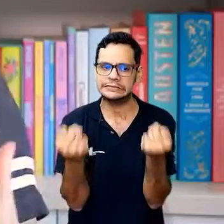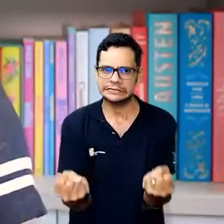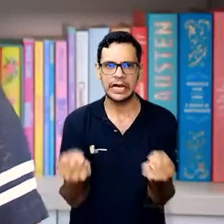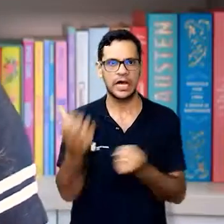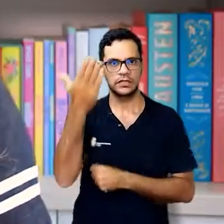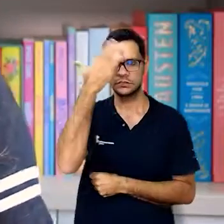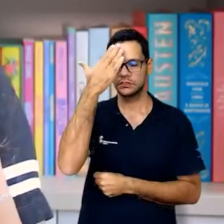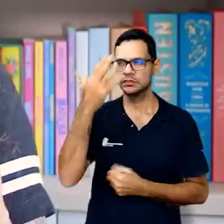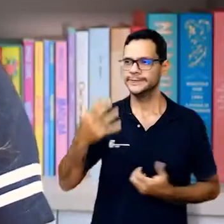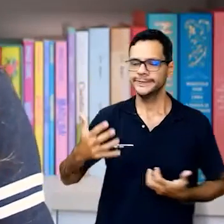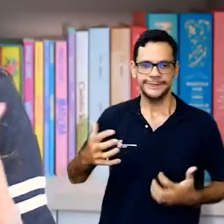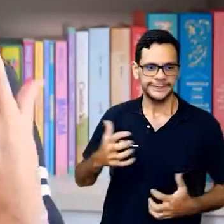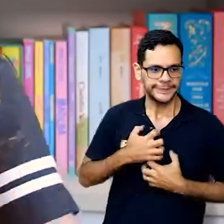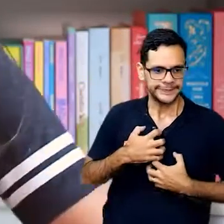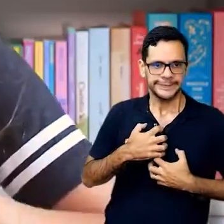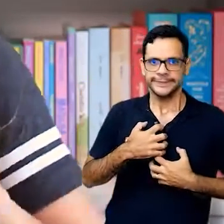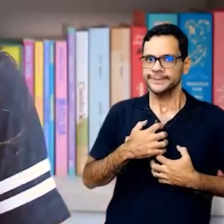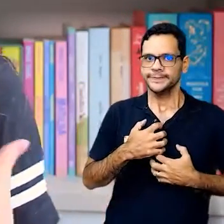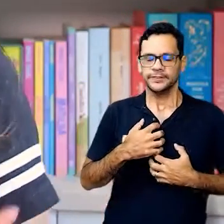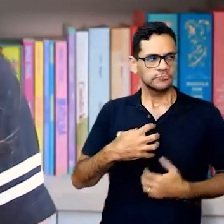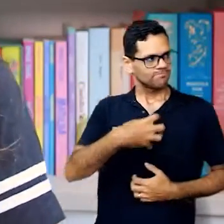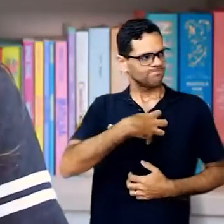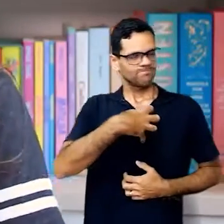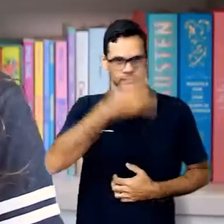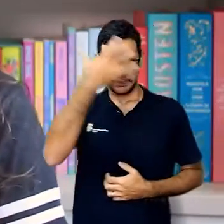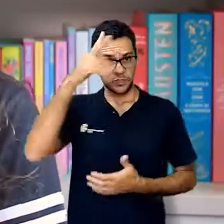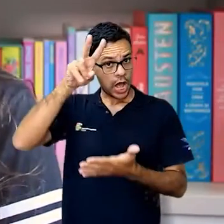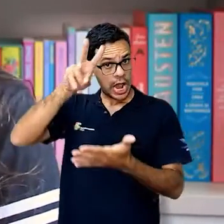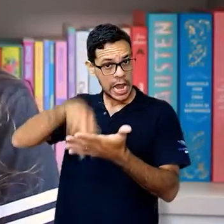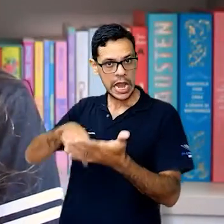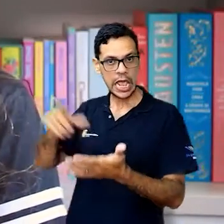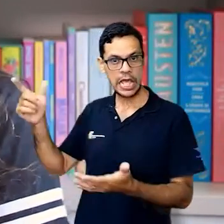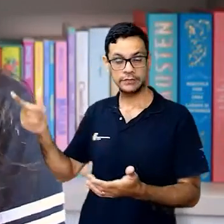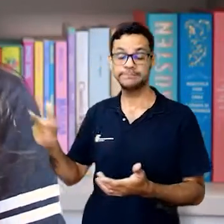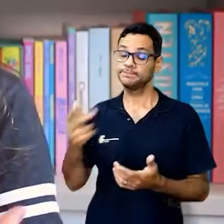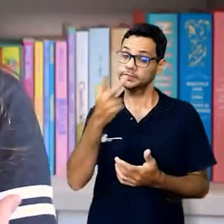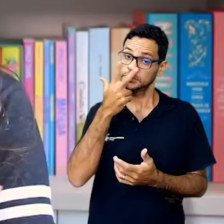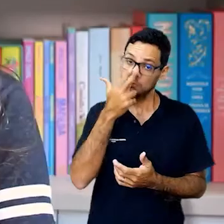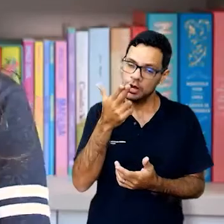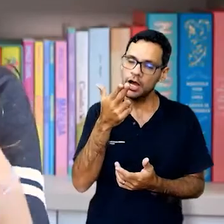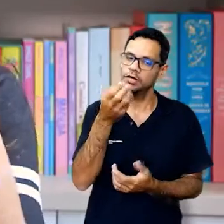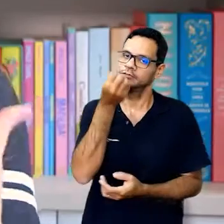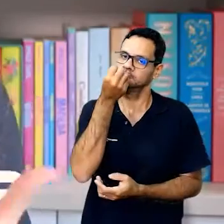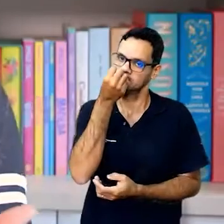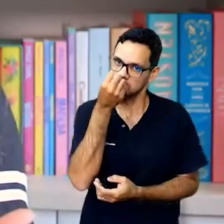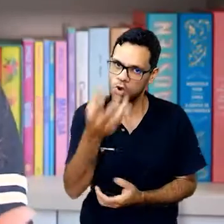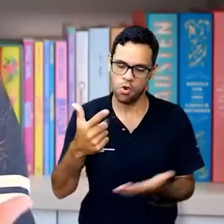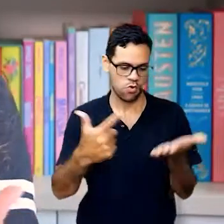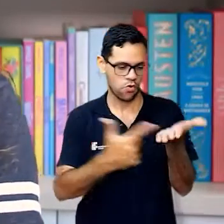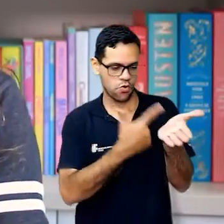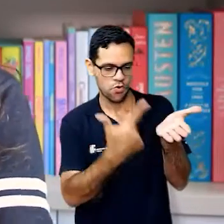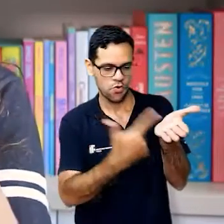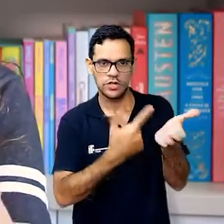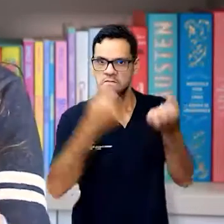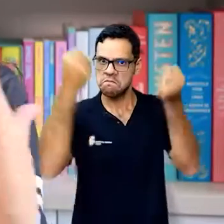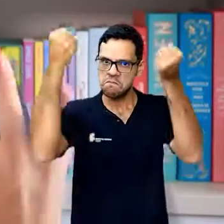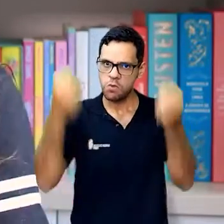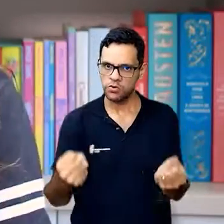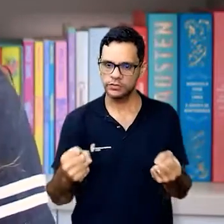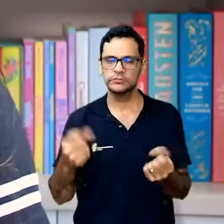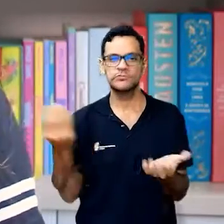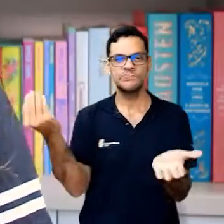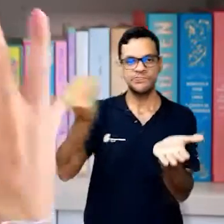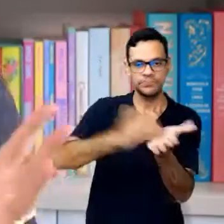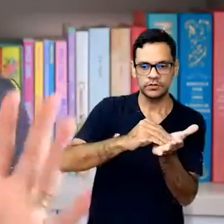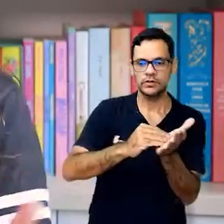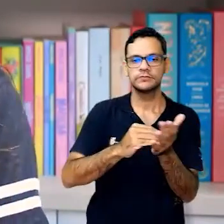bem pesado e, sabe, provoca esse tipo de sentimento no leitor. Então eu acho que isso faz com que o livro seja muito bom, sabe? Faz com que o livro seja um